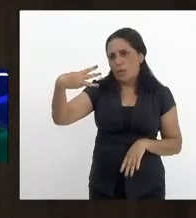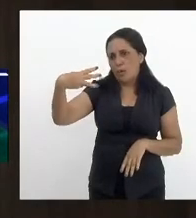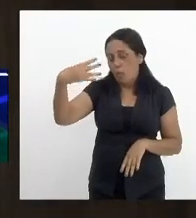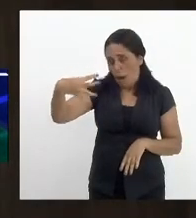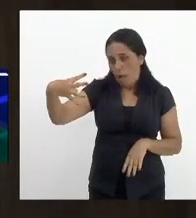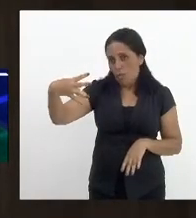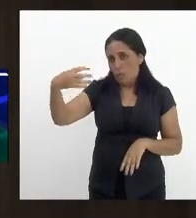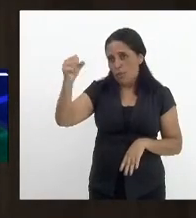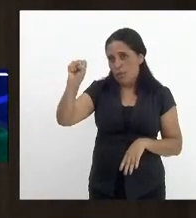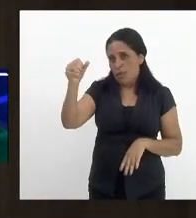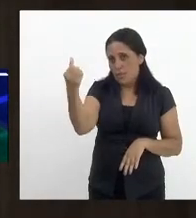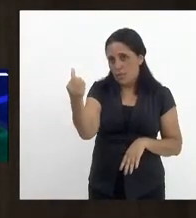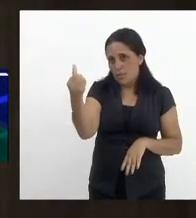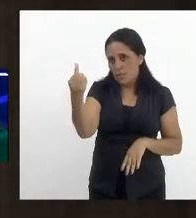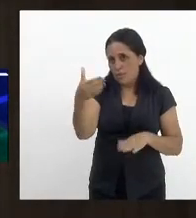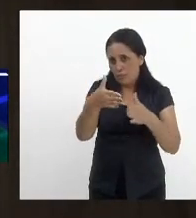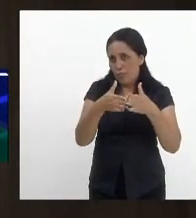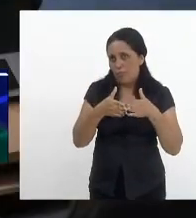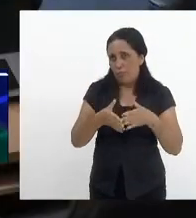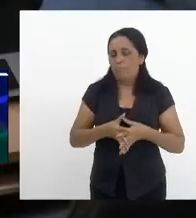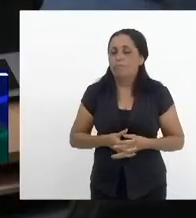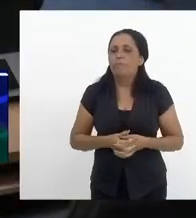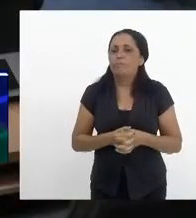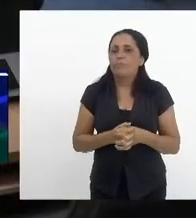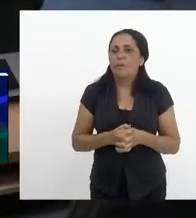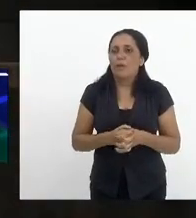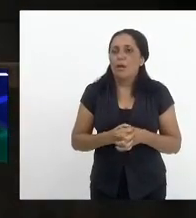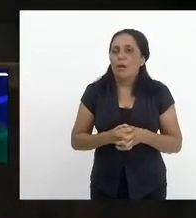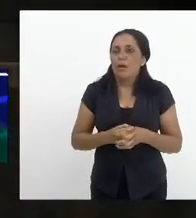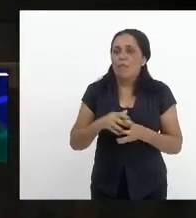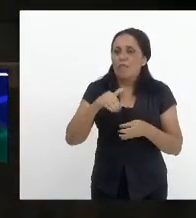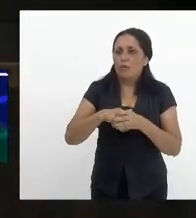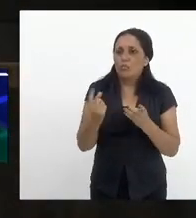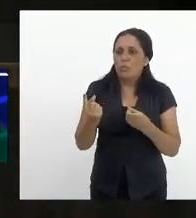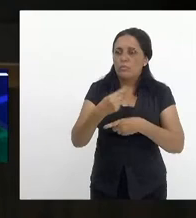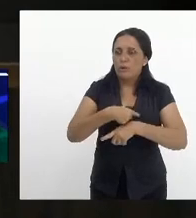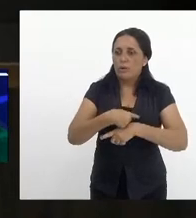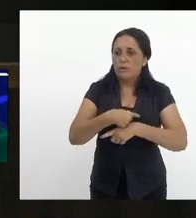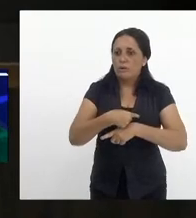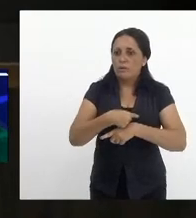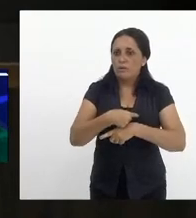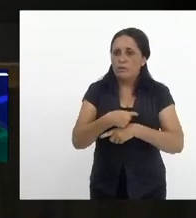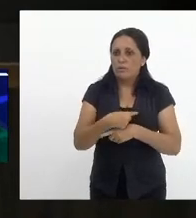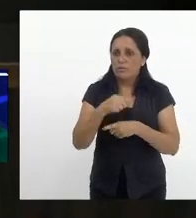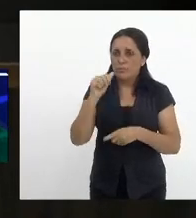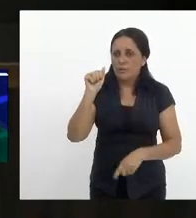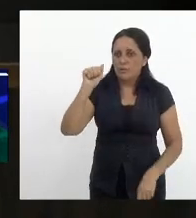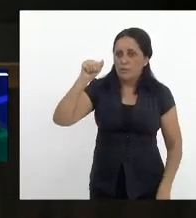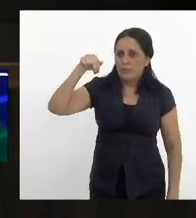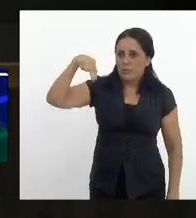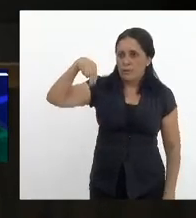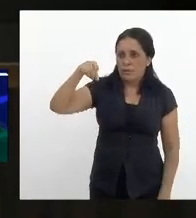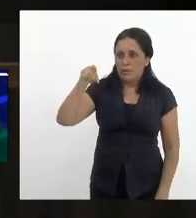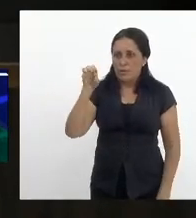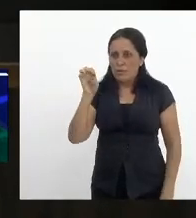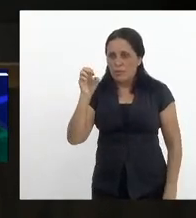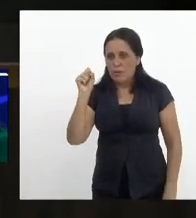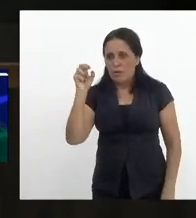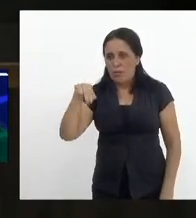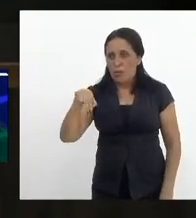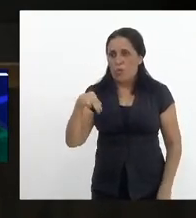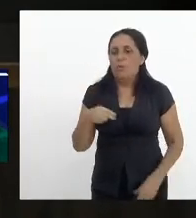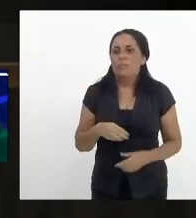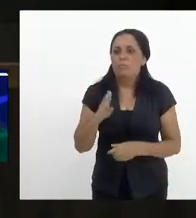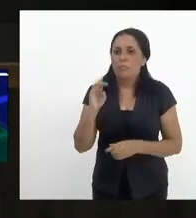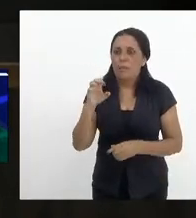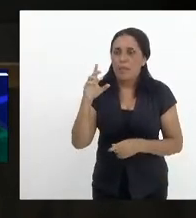4486. Por gentileza, obrigado. Ok, voto contrário do deputado Anderson Moraes. Deputado Bebeto ficou pendurado. Nada mais